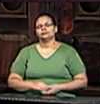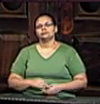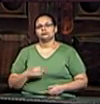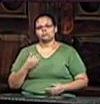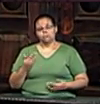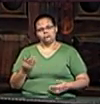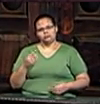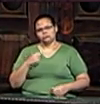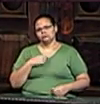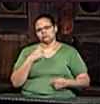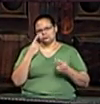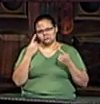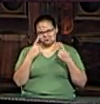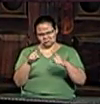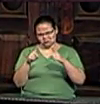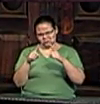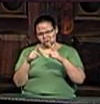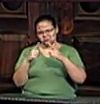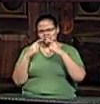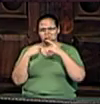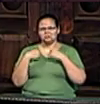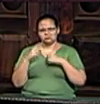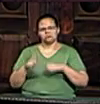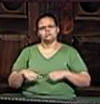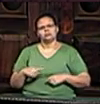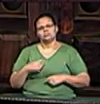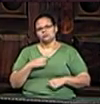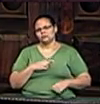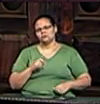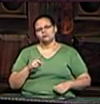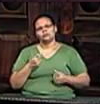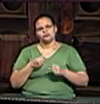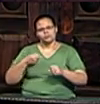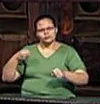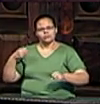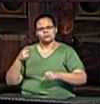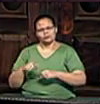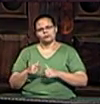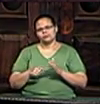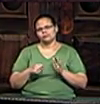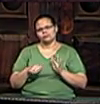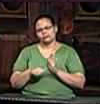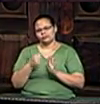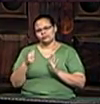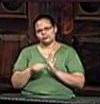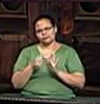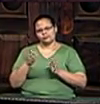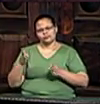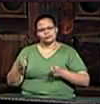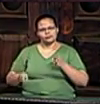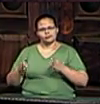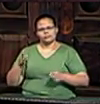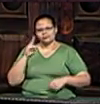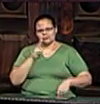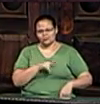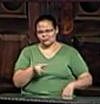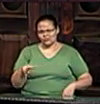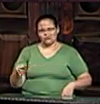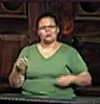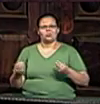Isso é uma agressão. É uma agressão para mim, como deputado que estou nessa casa no primeiro mandato. Olhar para